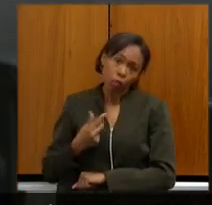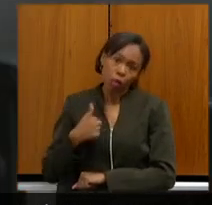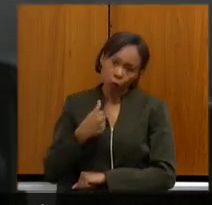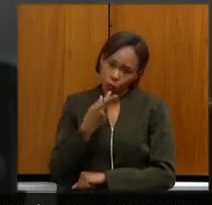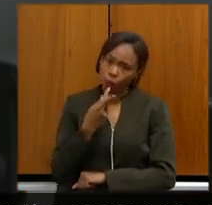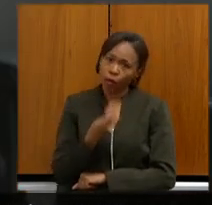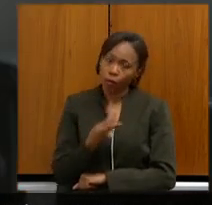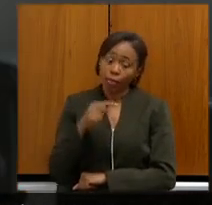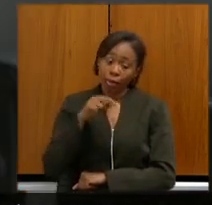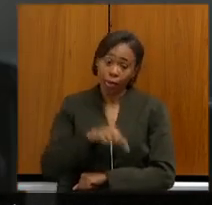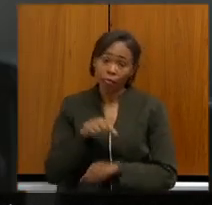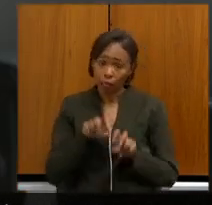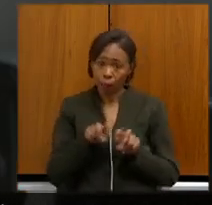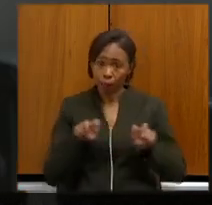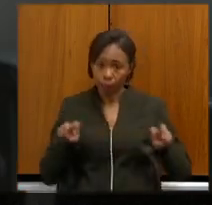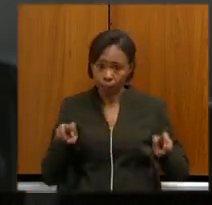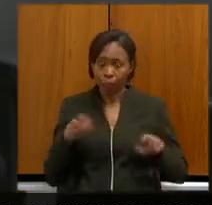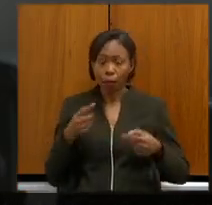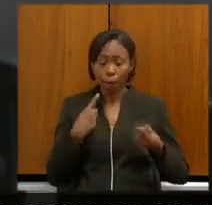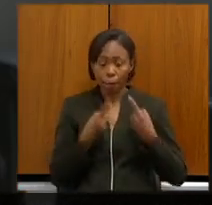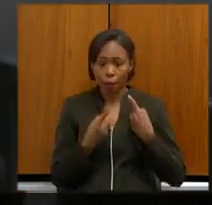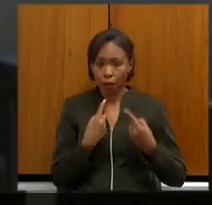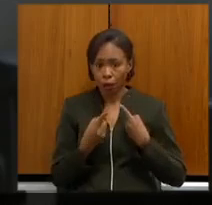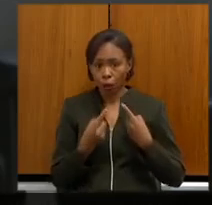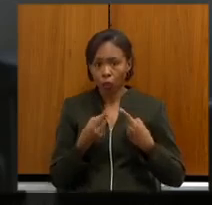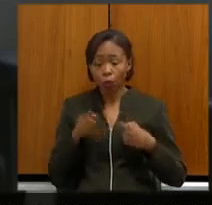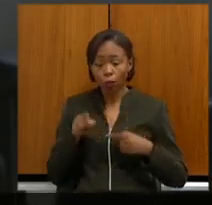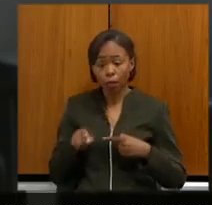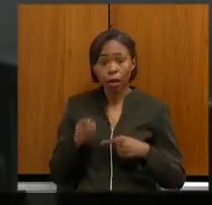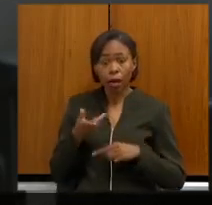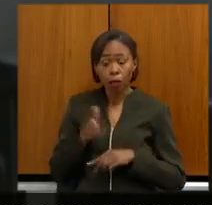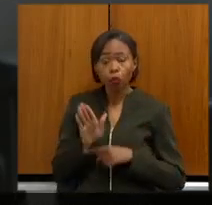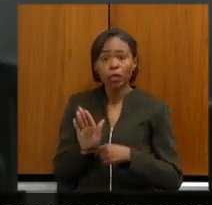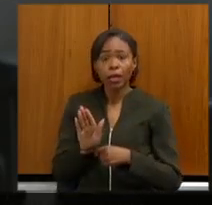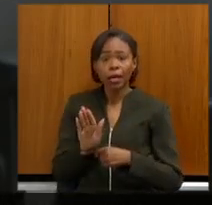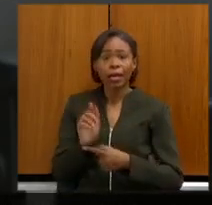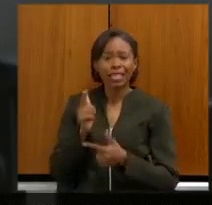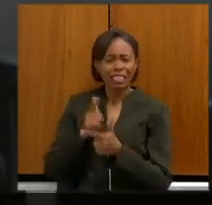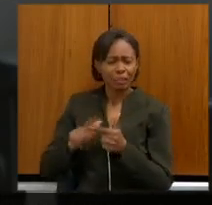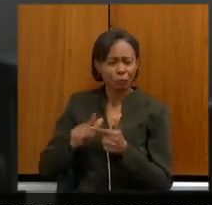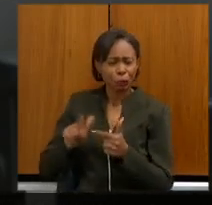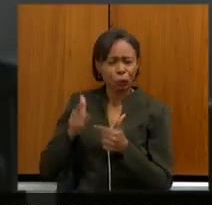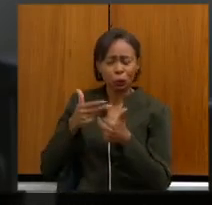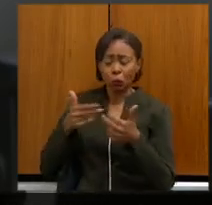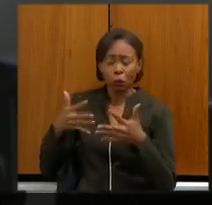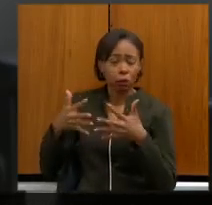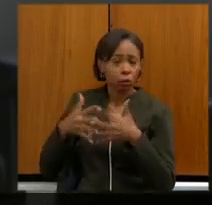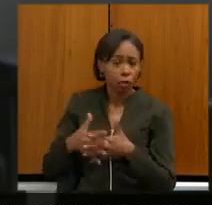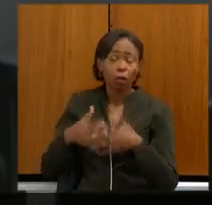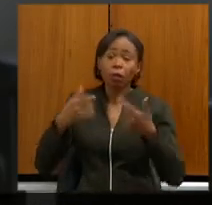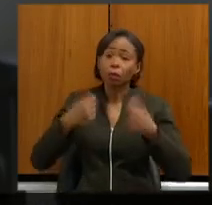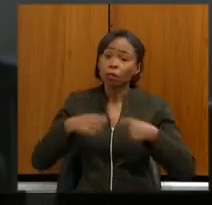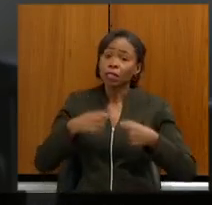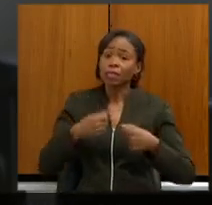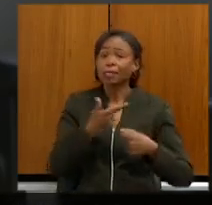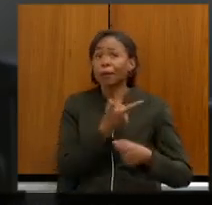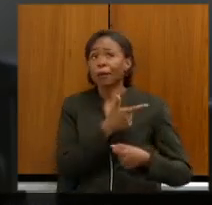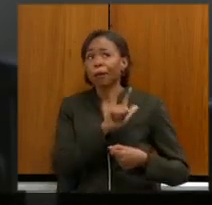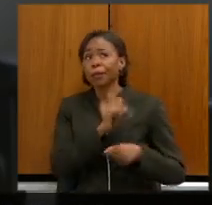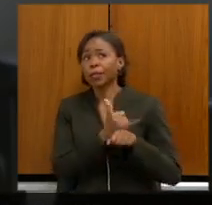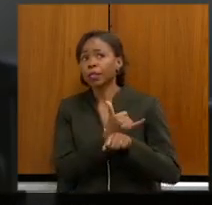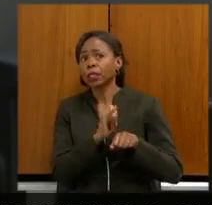a mesa de diálogo para atuar desses conflitos vai precisar trabalhar com outros elementos que não são só